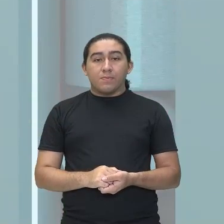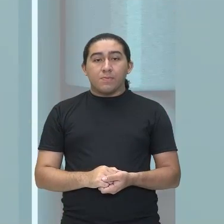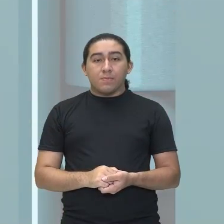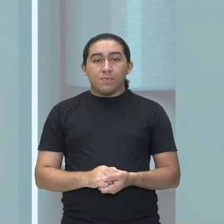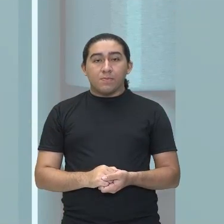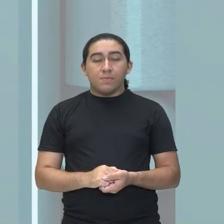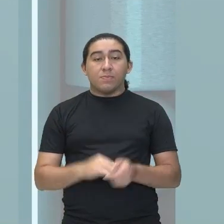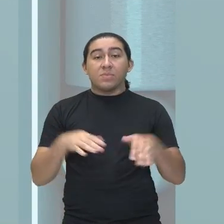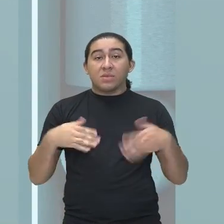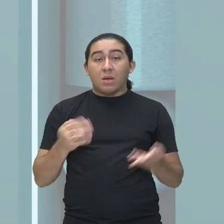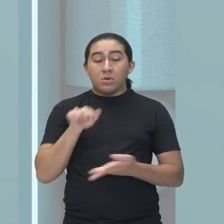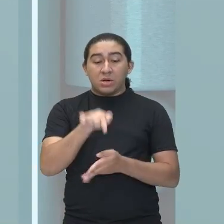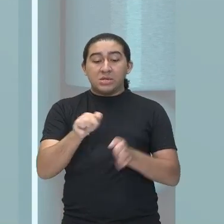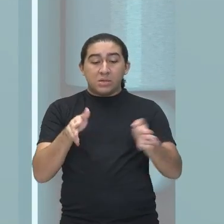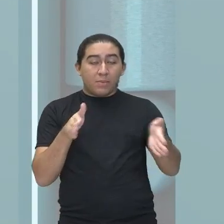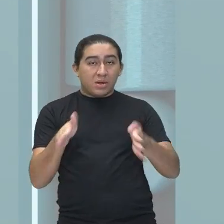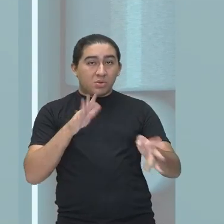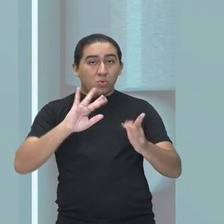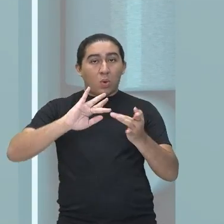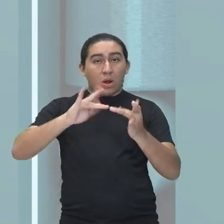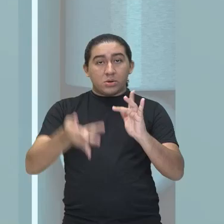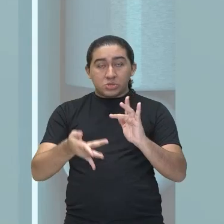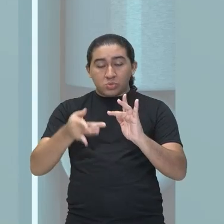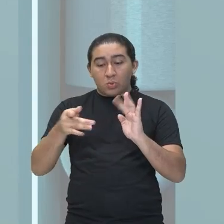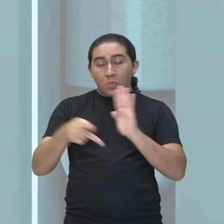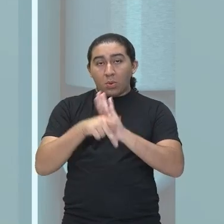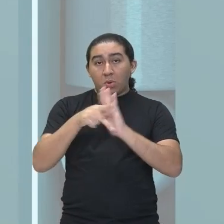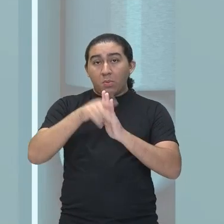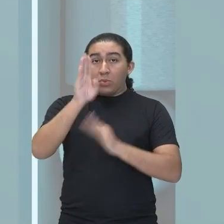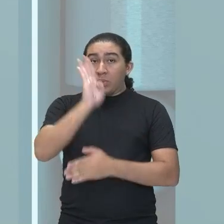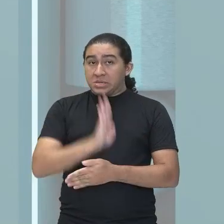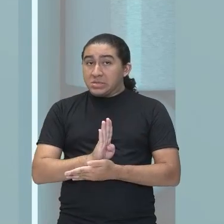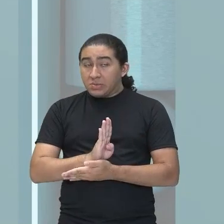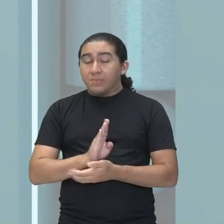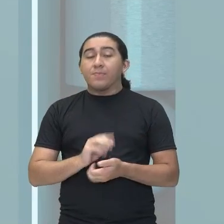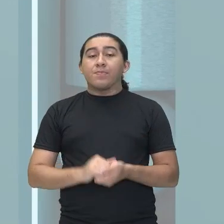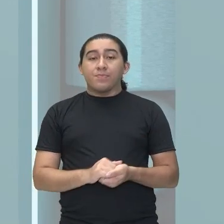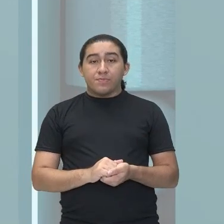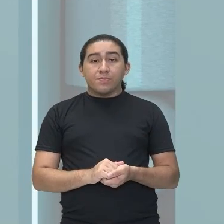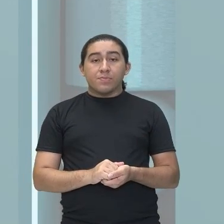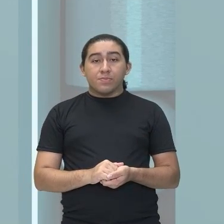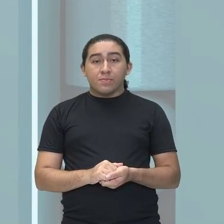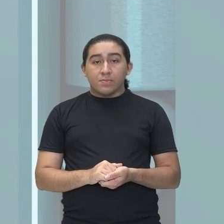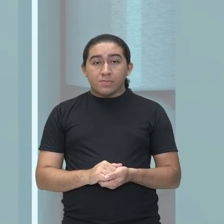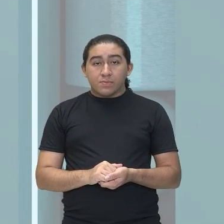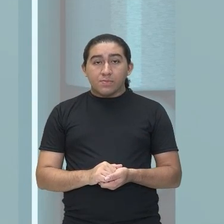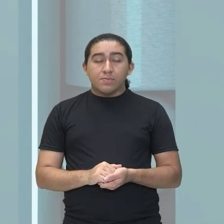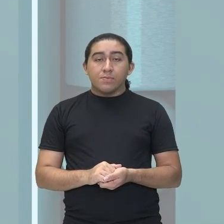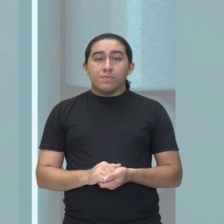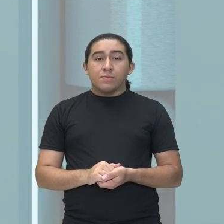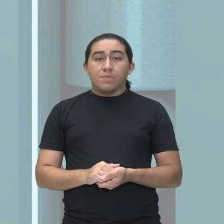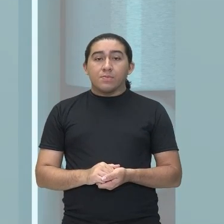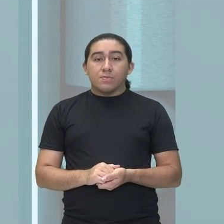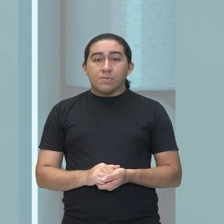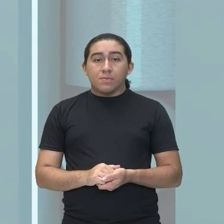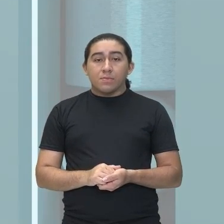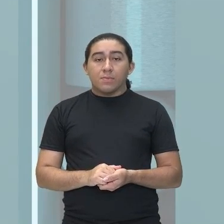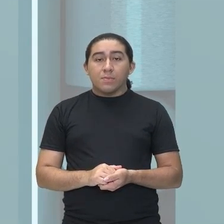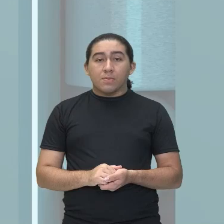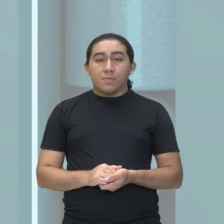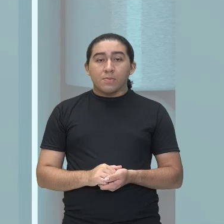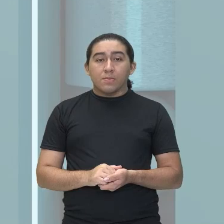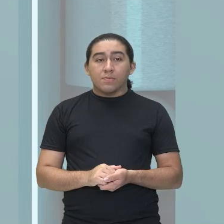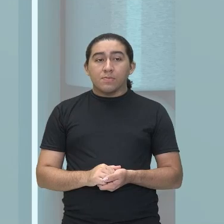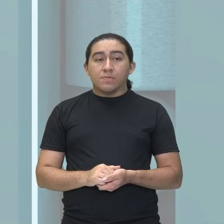Então, nesse período, o arcadismo, ele já tem uma forte tendência ao que nós